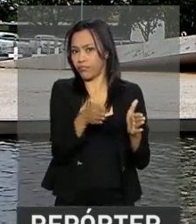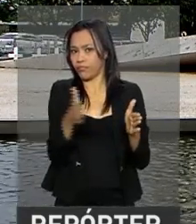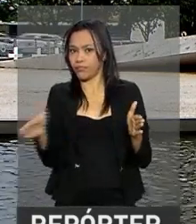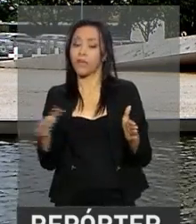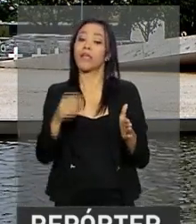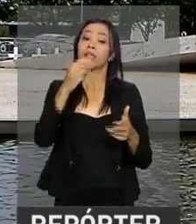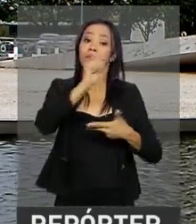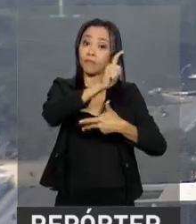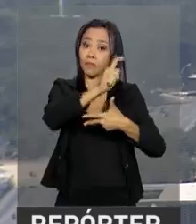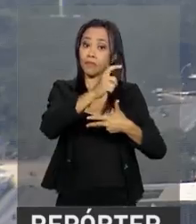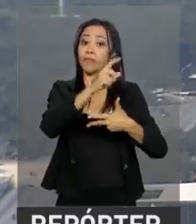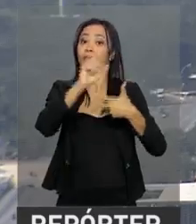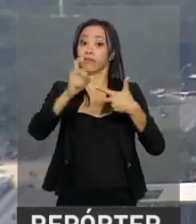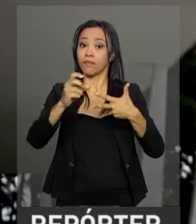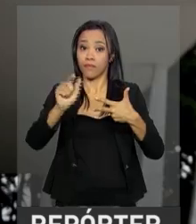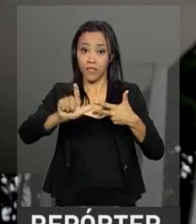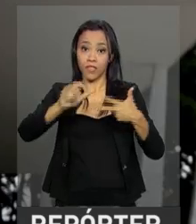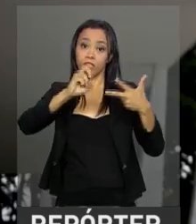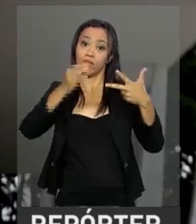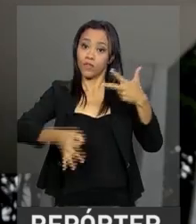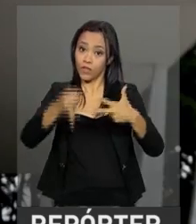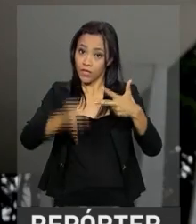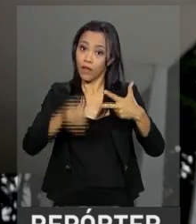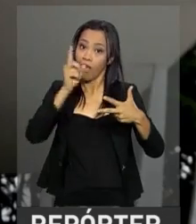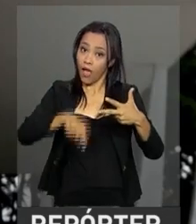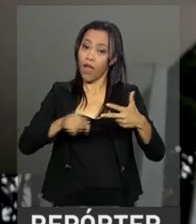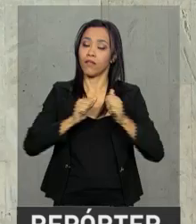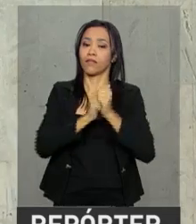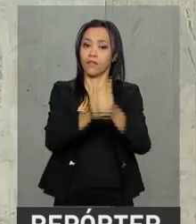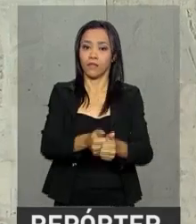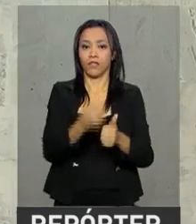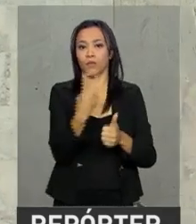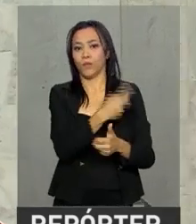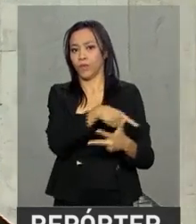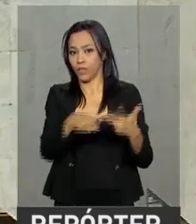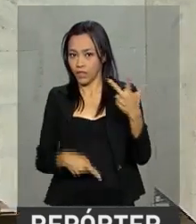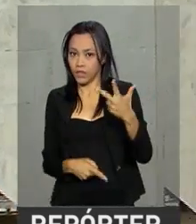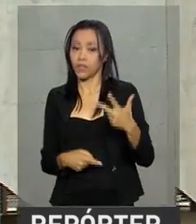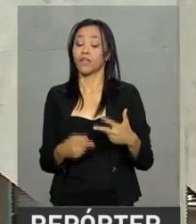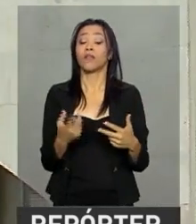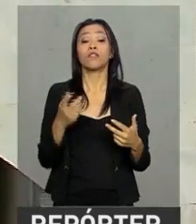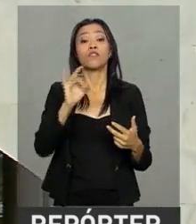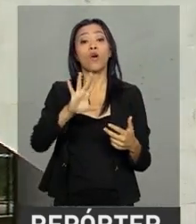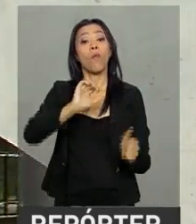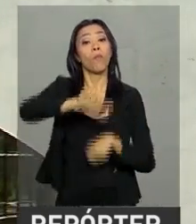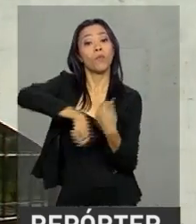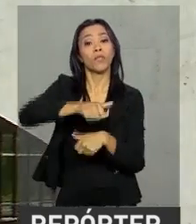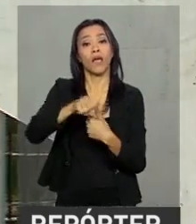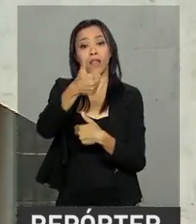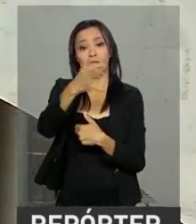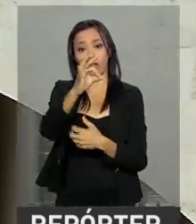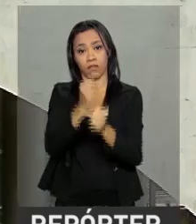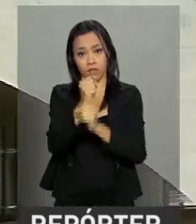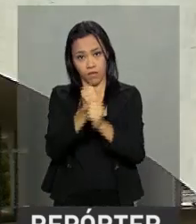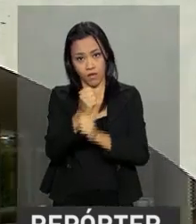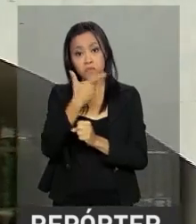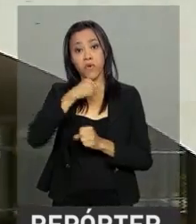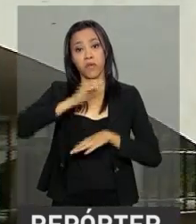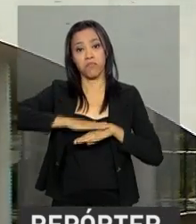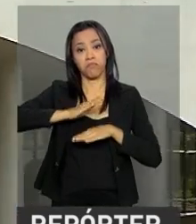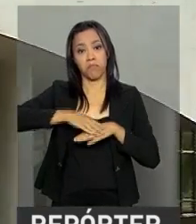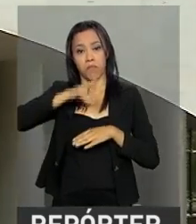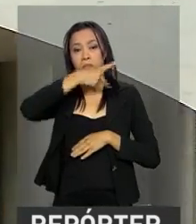poderes, executivo, legislativo e judiciário. Só poderá ser alterado a partir do décimo ano pelo presidente da